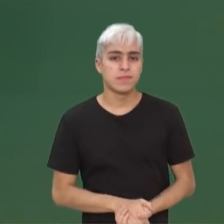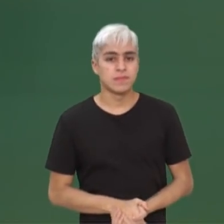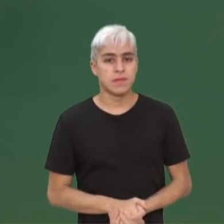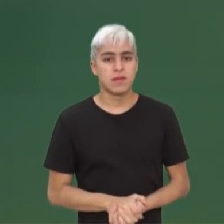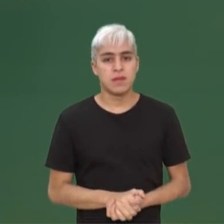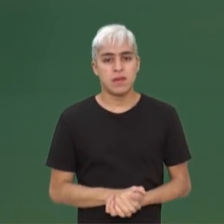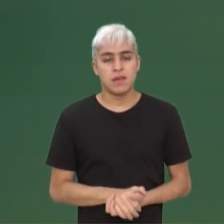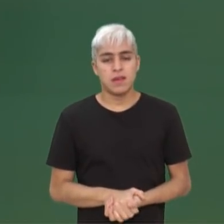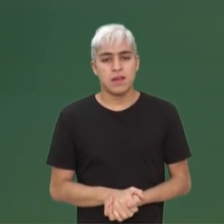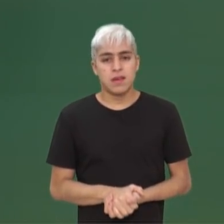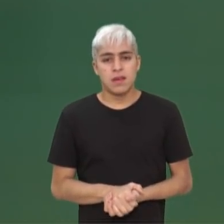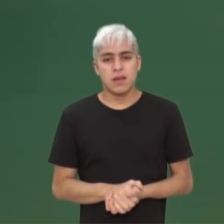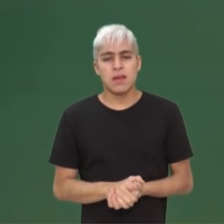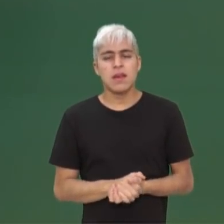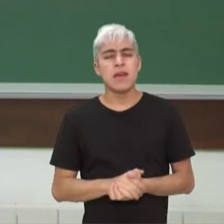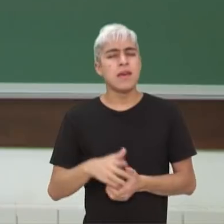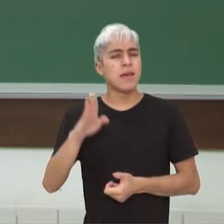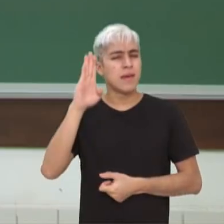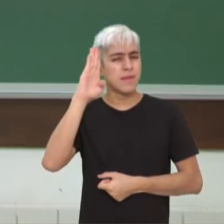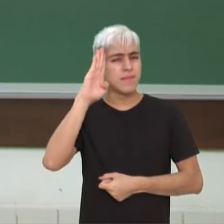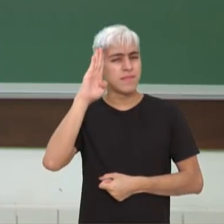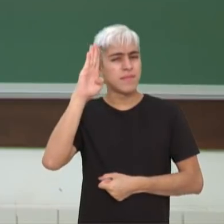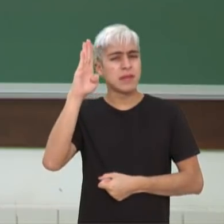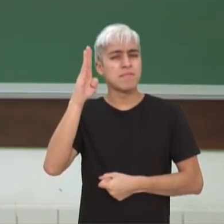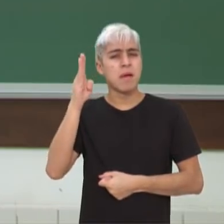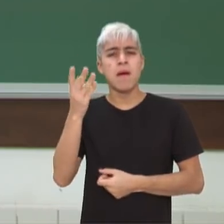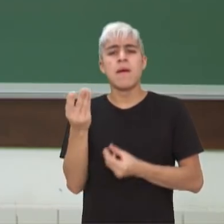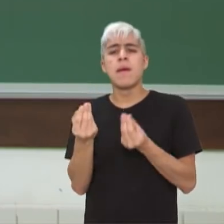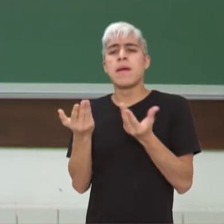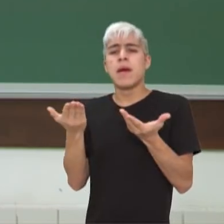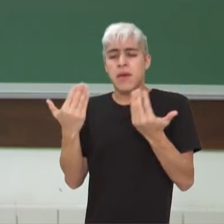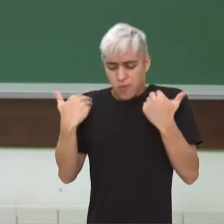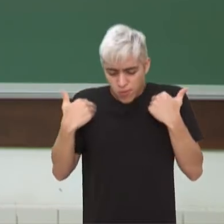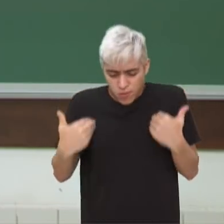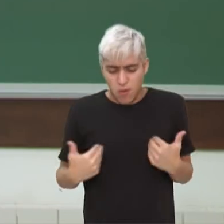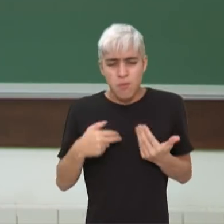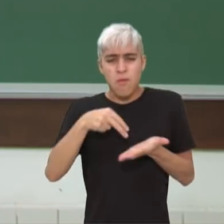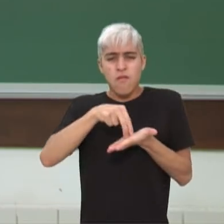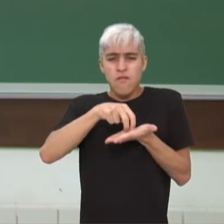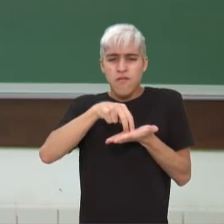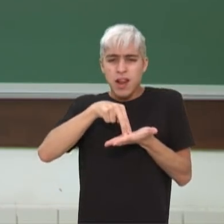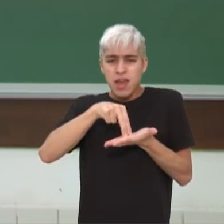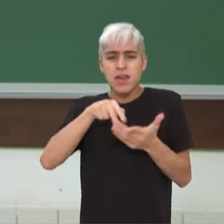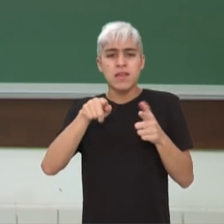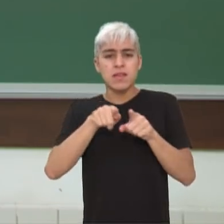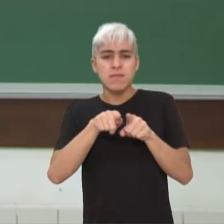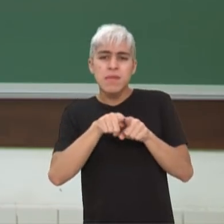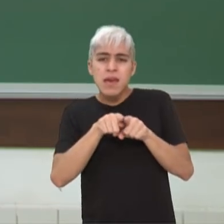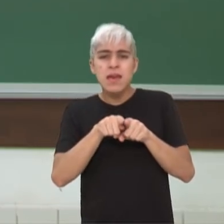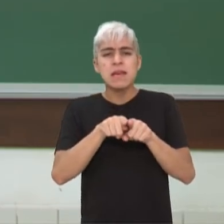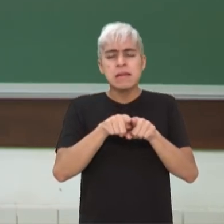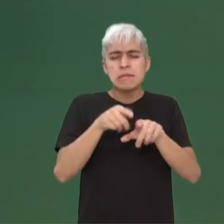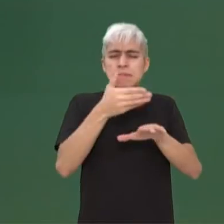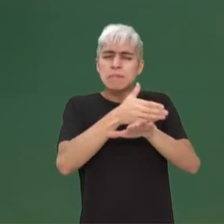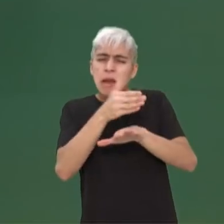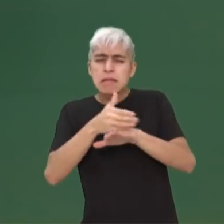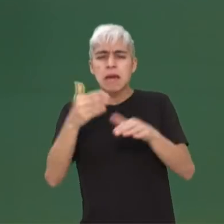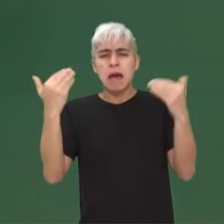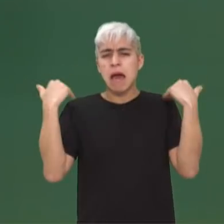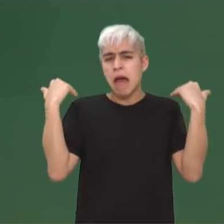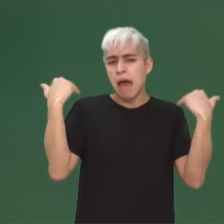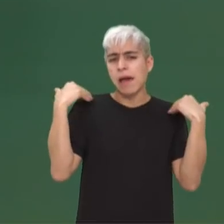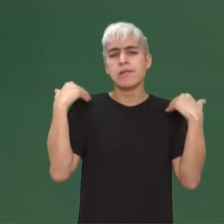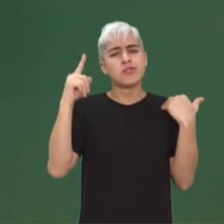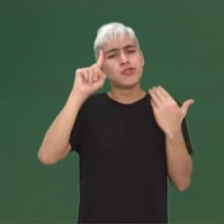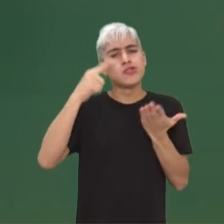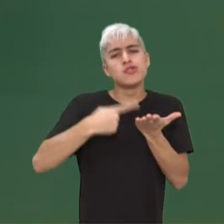E qual que é a principal finalidade de você ter ali um corpo flexível, de você praticar ali certa atividade física, com uma certa